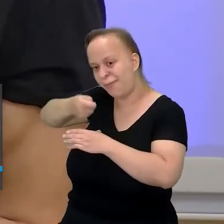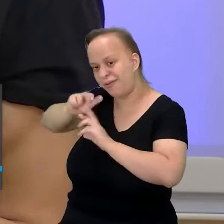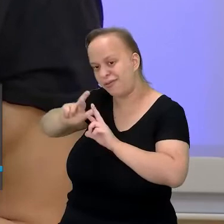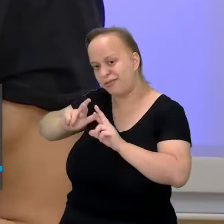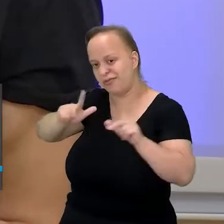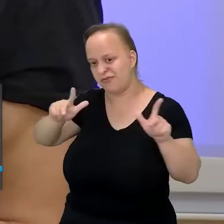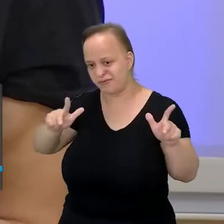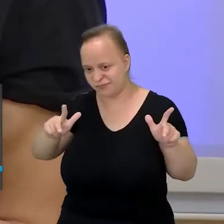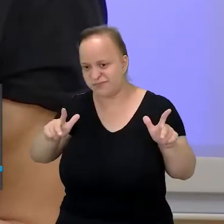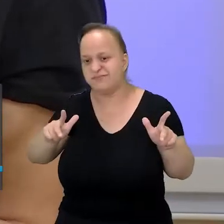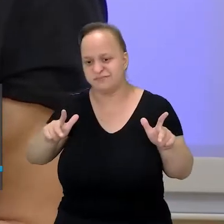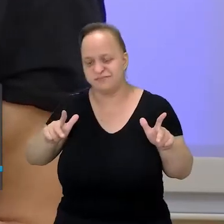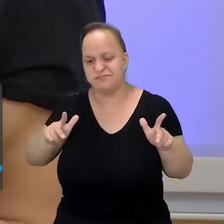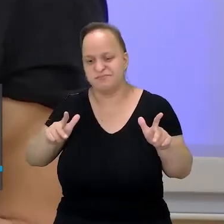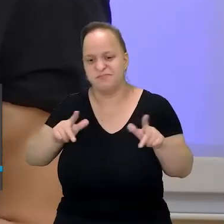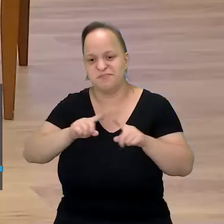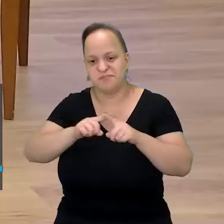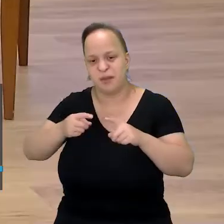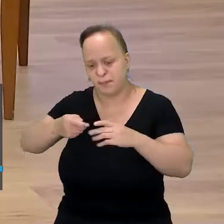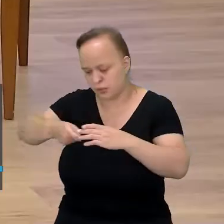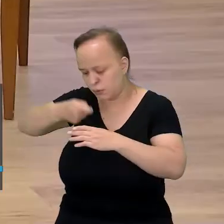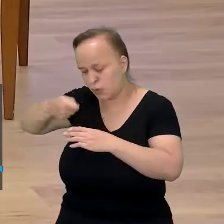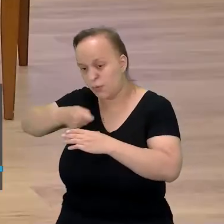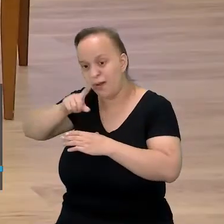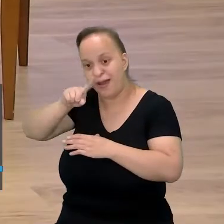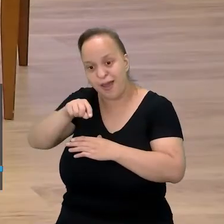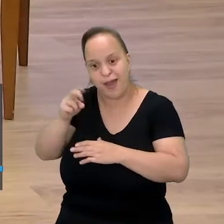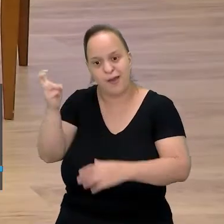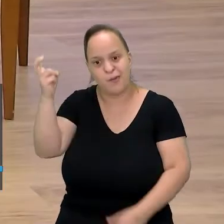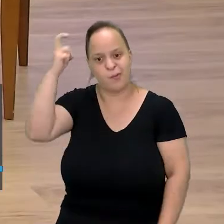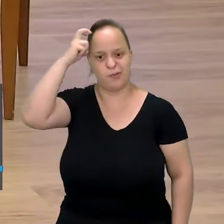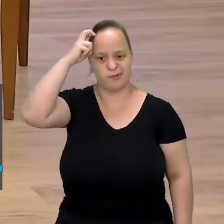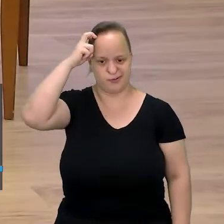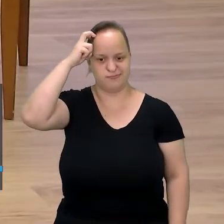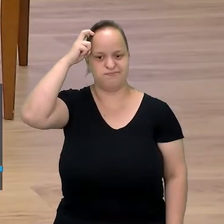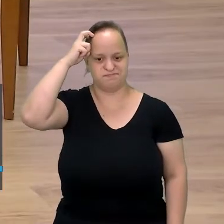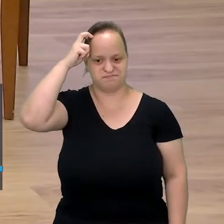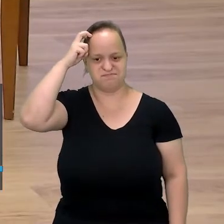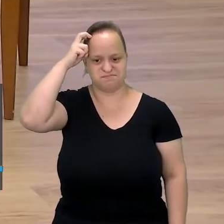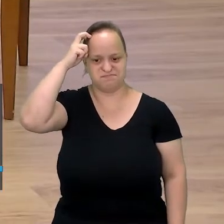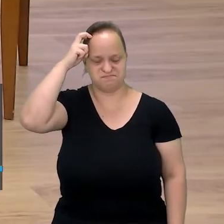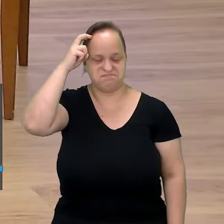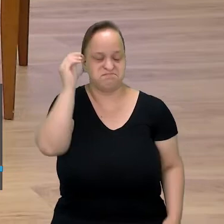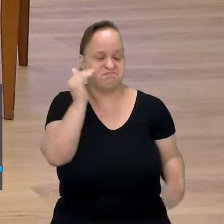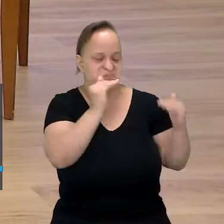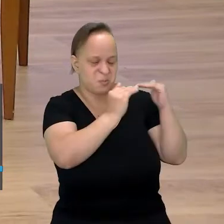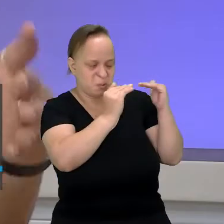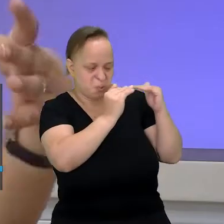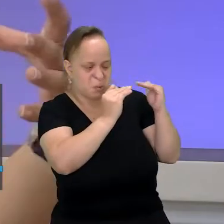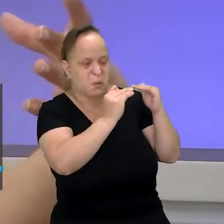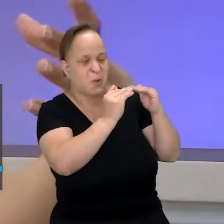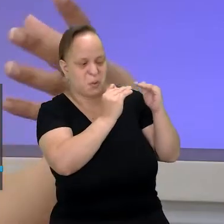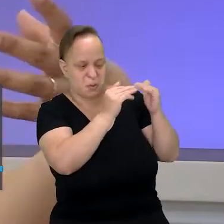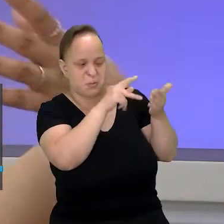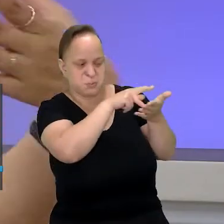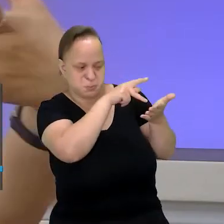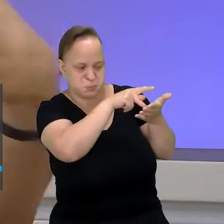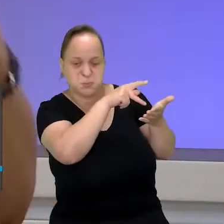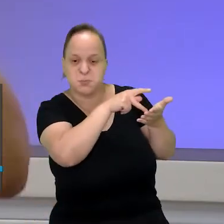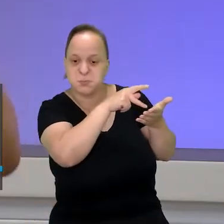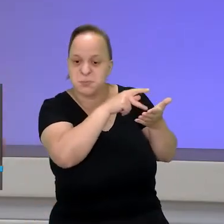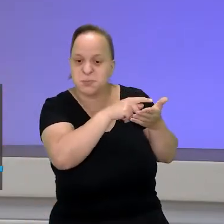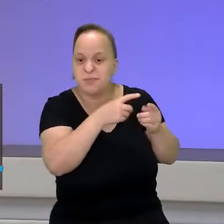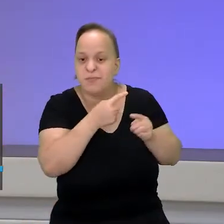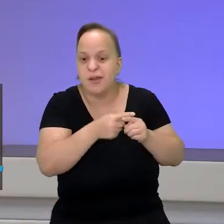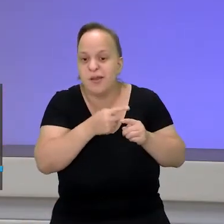biológico. Só que a maneira com que a gente se alimenta também é cultural. Sim, concordo. Porque é o